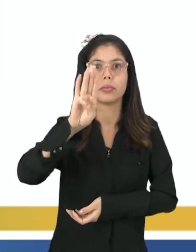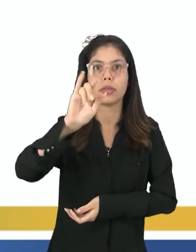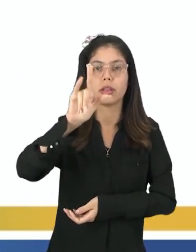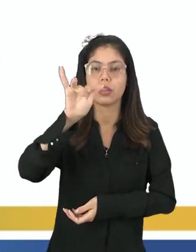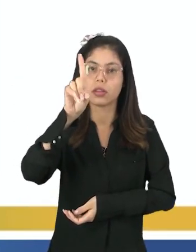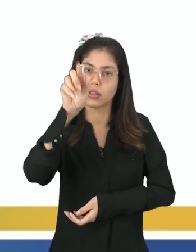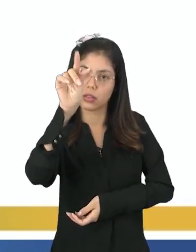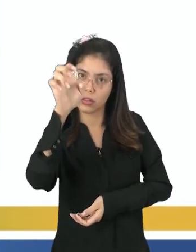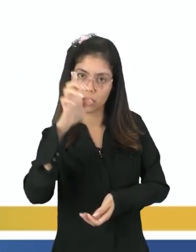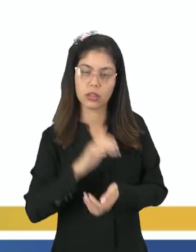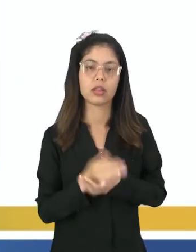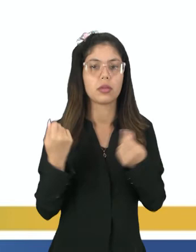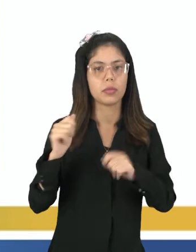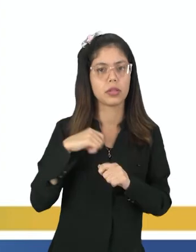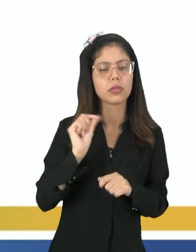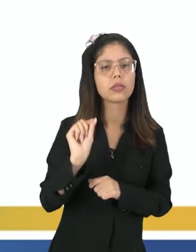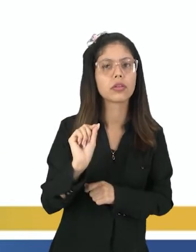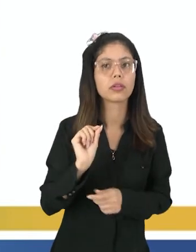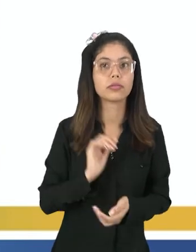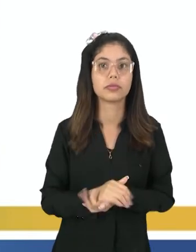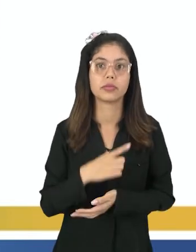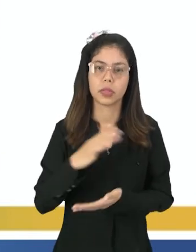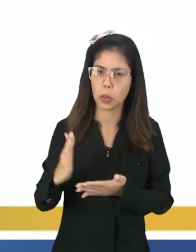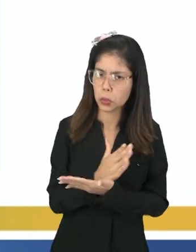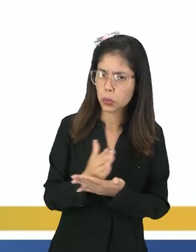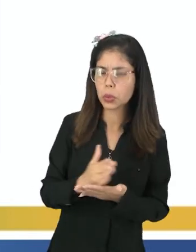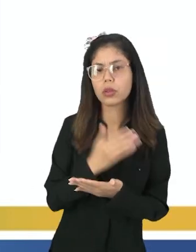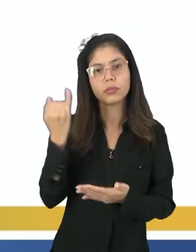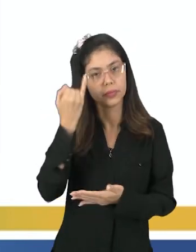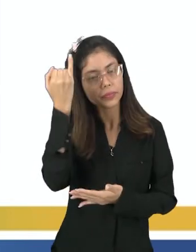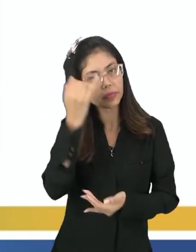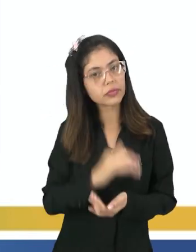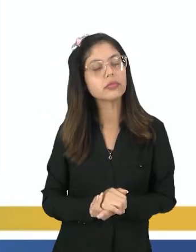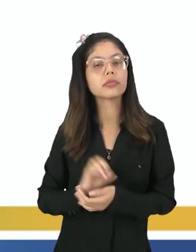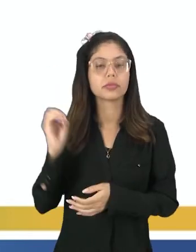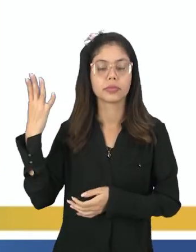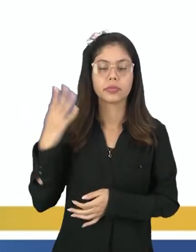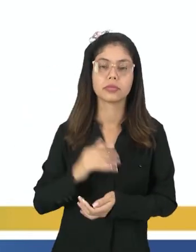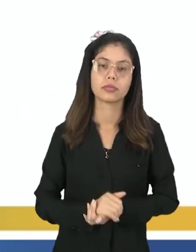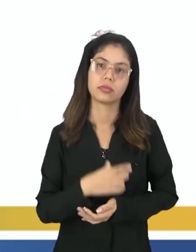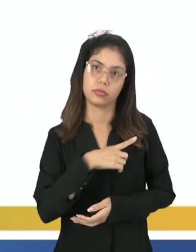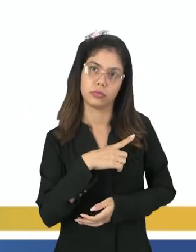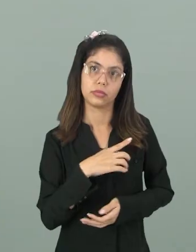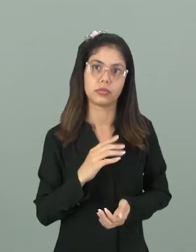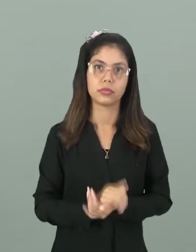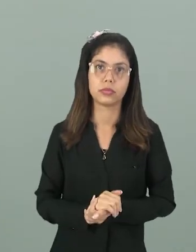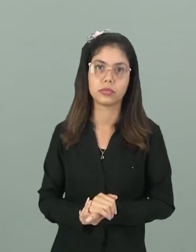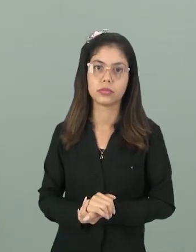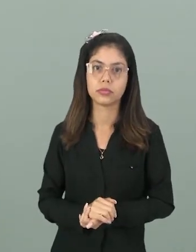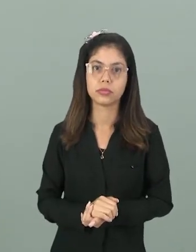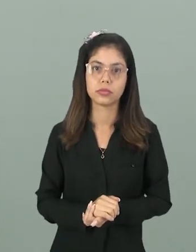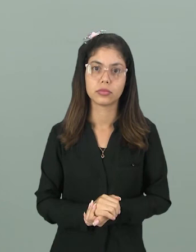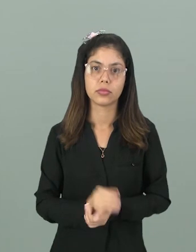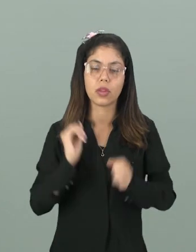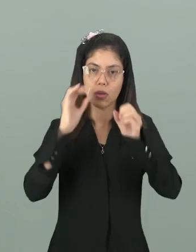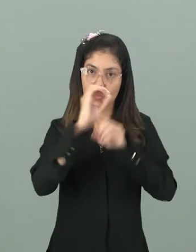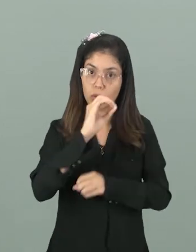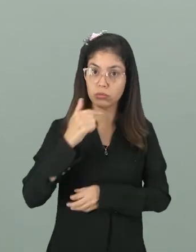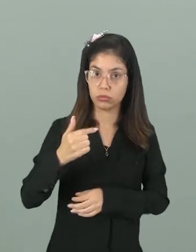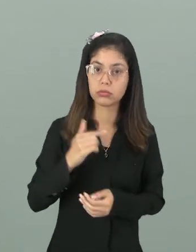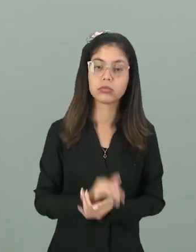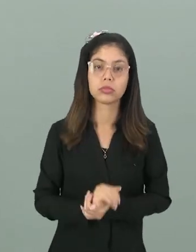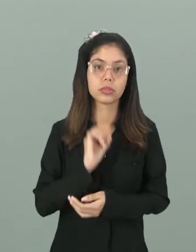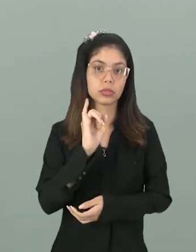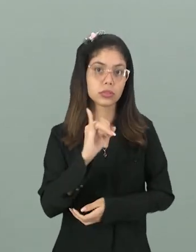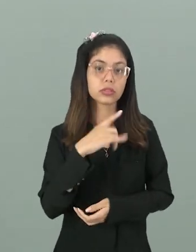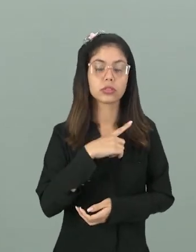preciso obrigatoriamente ter alguns fatores para que isso aconteça. Eu preciso ter um comburente, eu preciso ter o oxigênio.